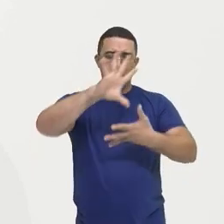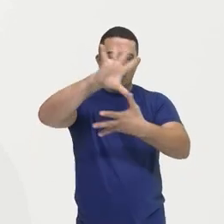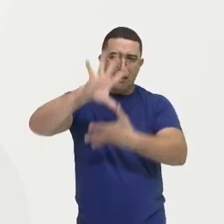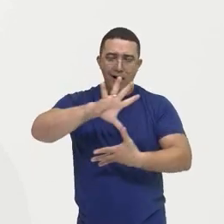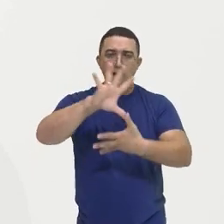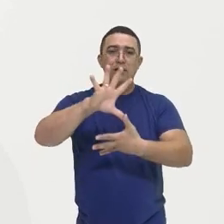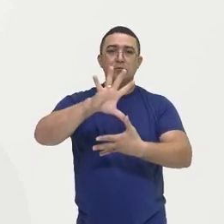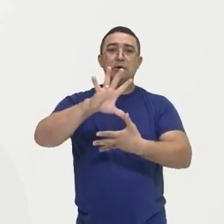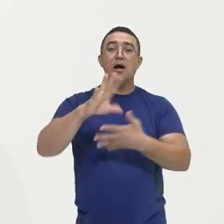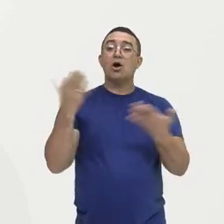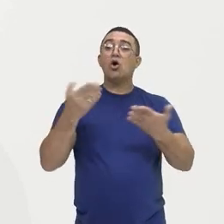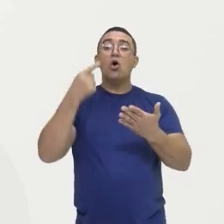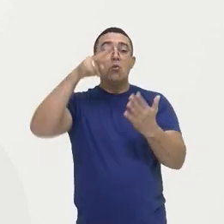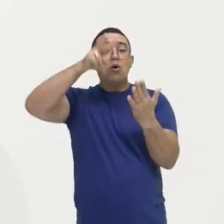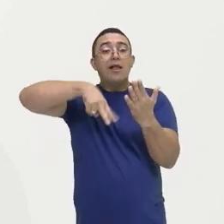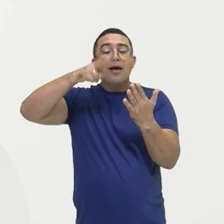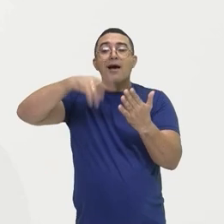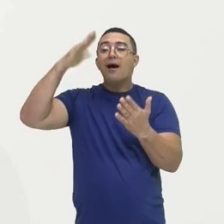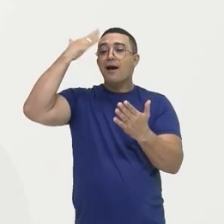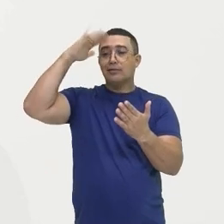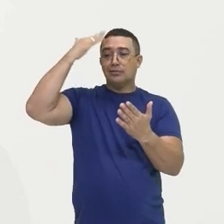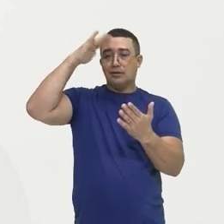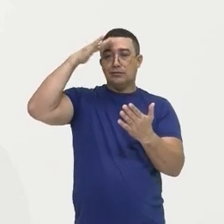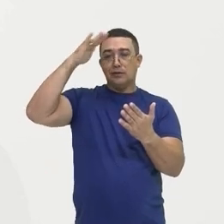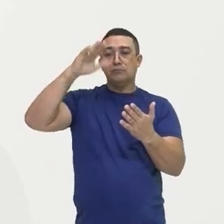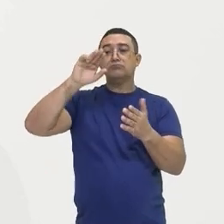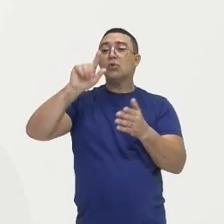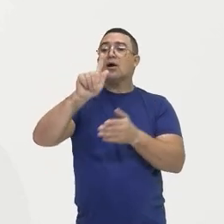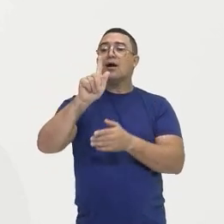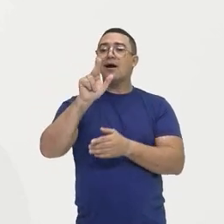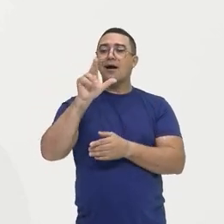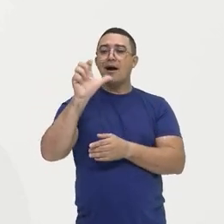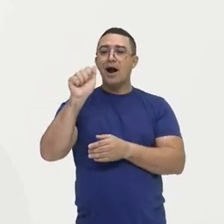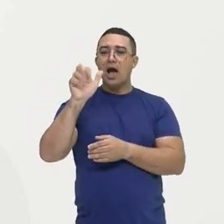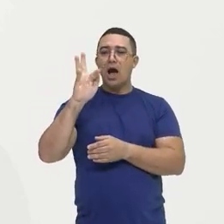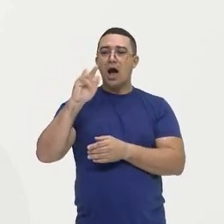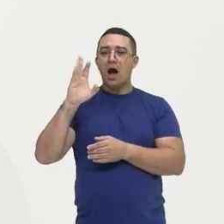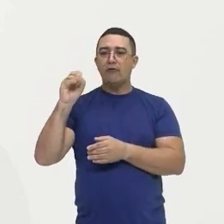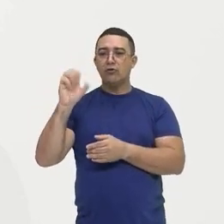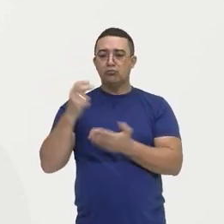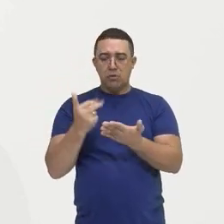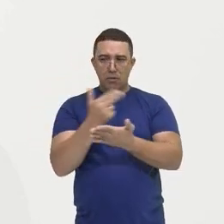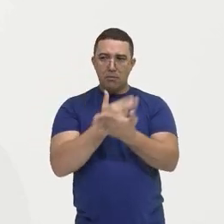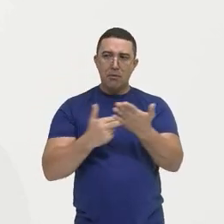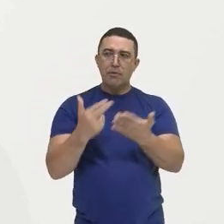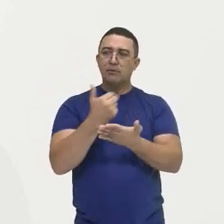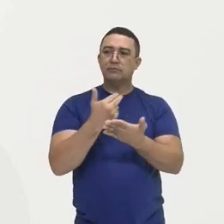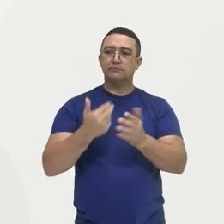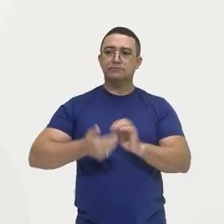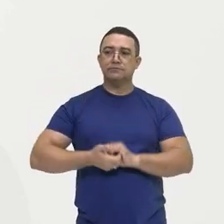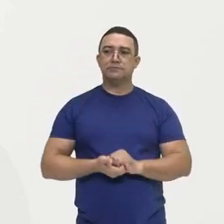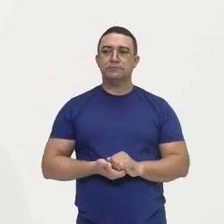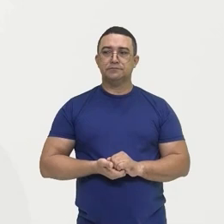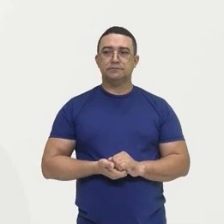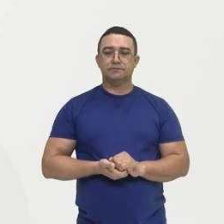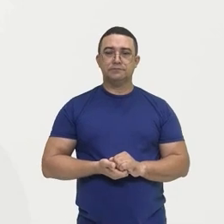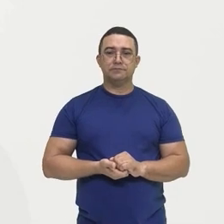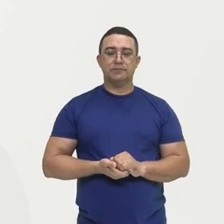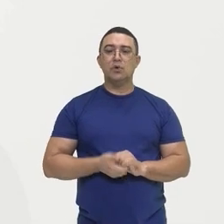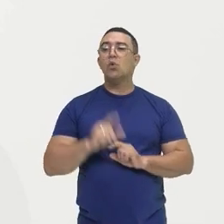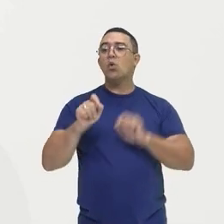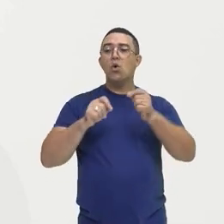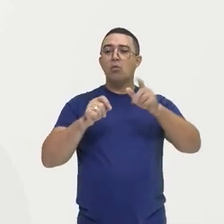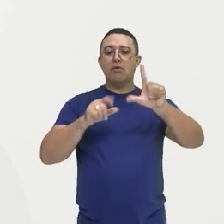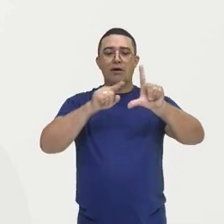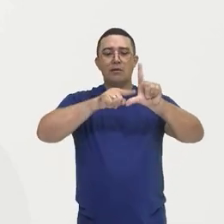nós temos as leituras de gráficos e infográficos. A gente não tem ali a representação, a interpretação apenas